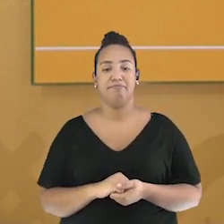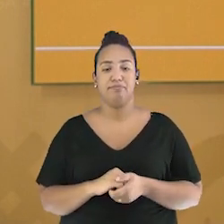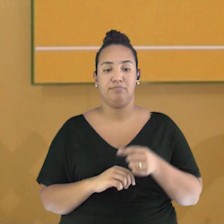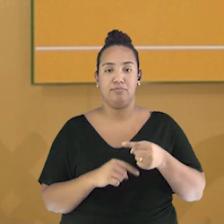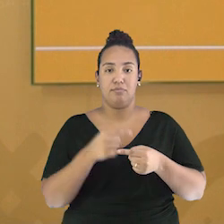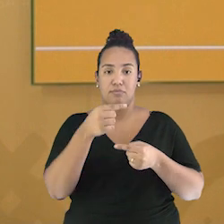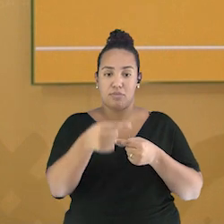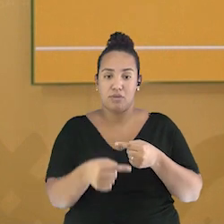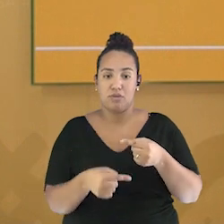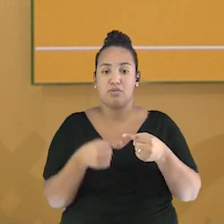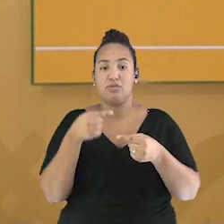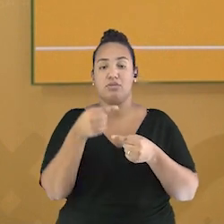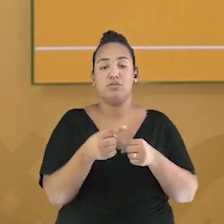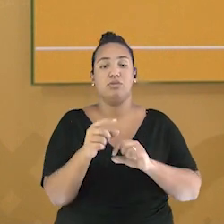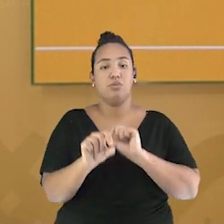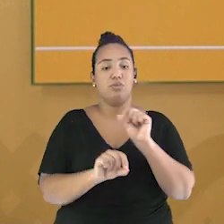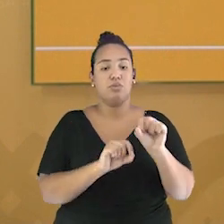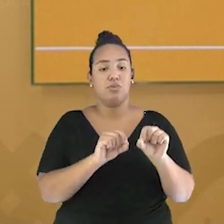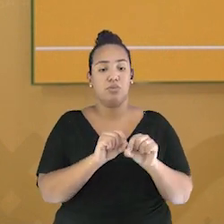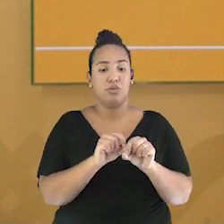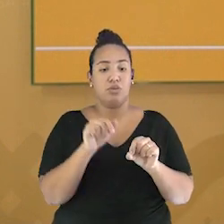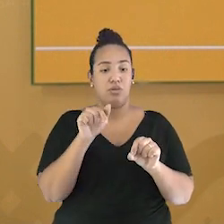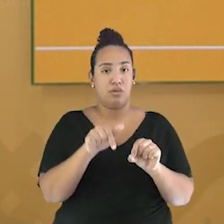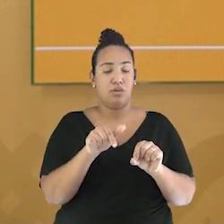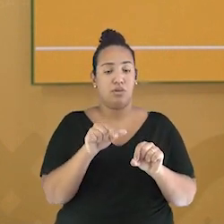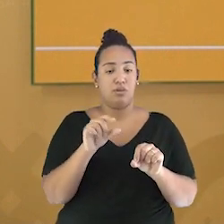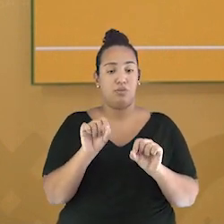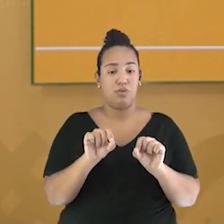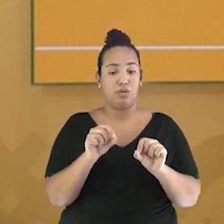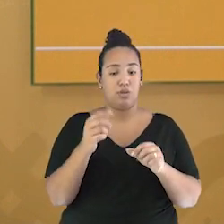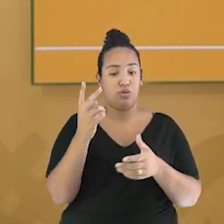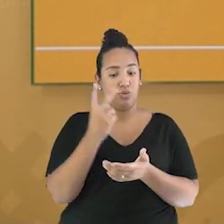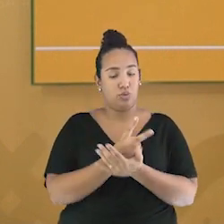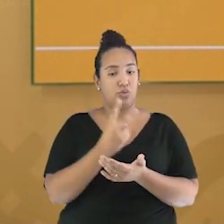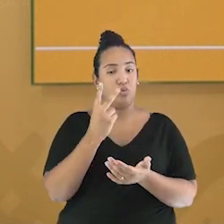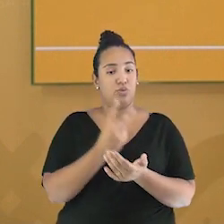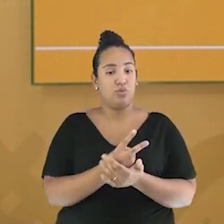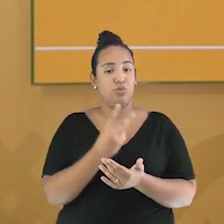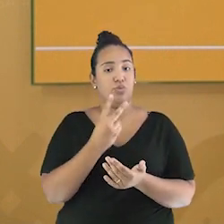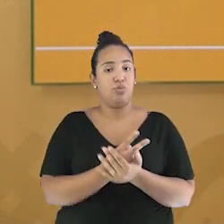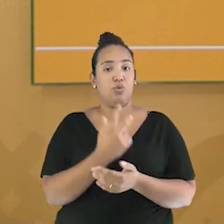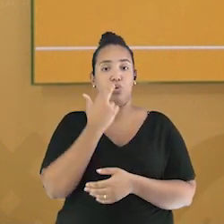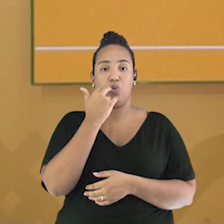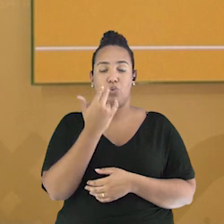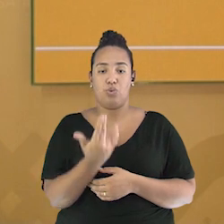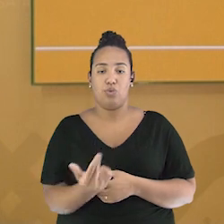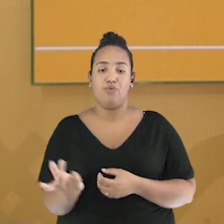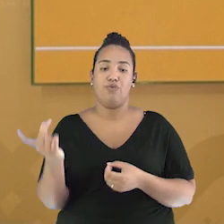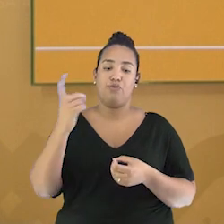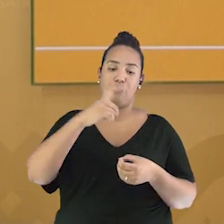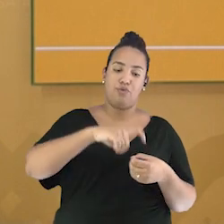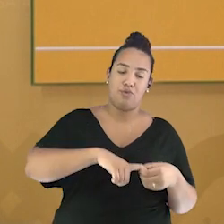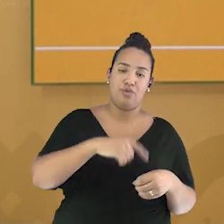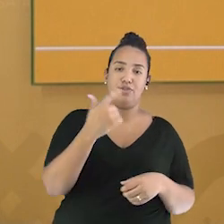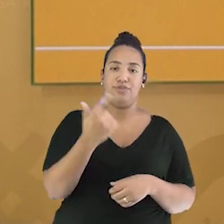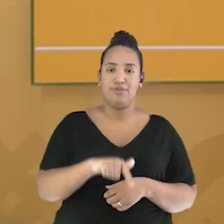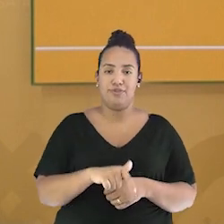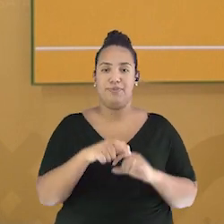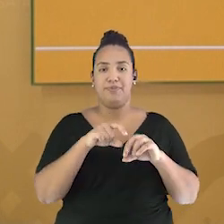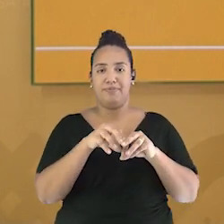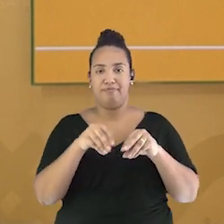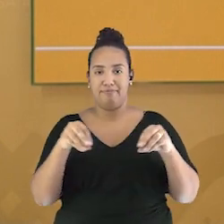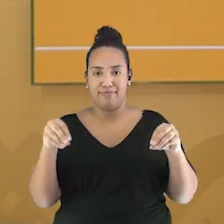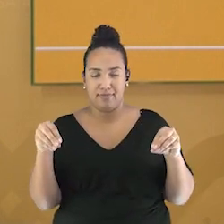da matéria, pessoal, é o caminho percorrido repetidamente pelos nutrientes por meio das relações de